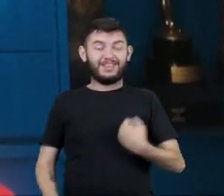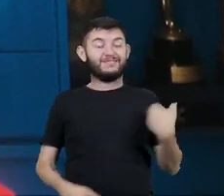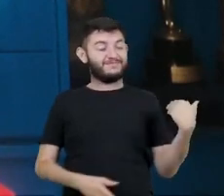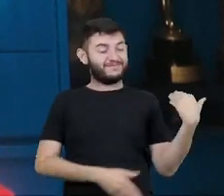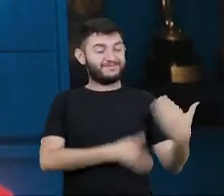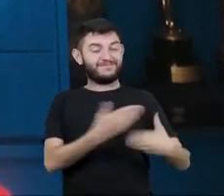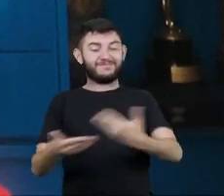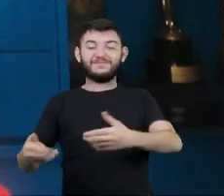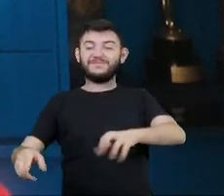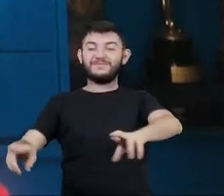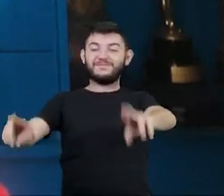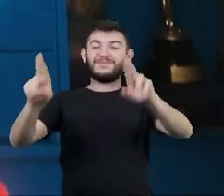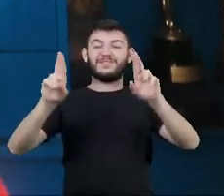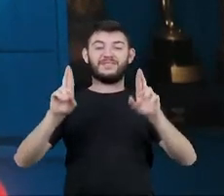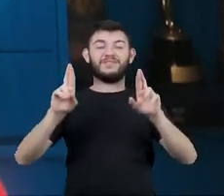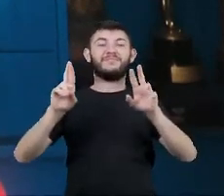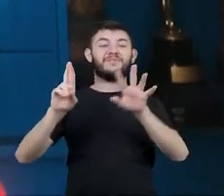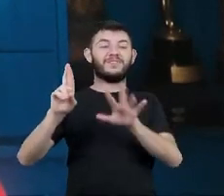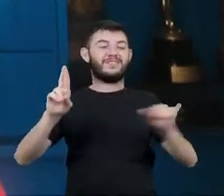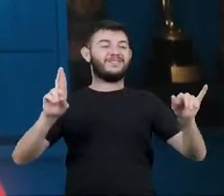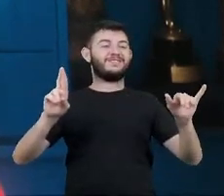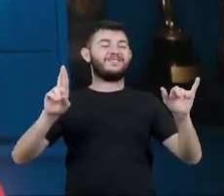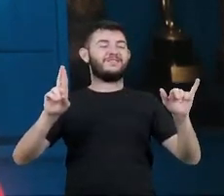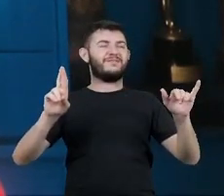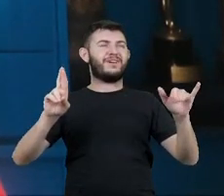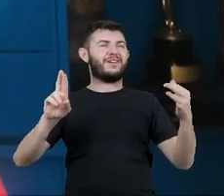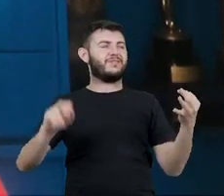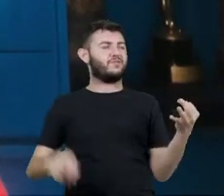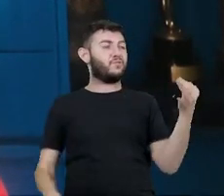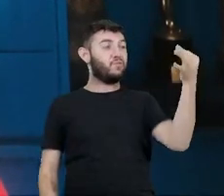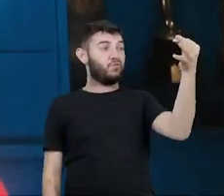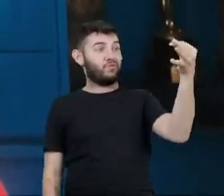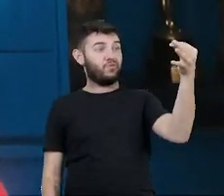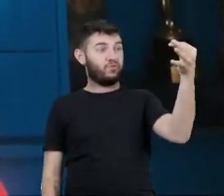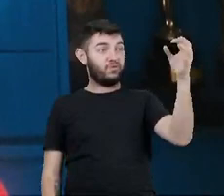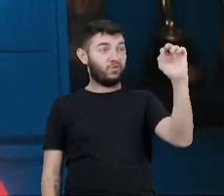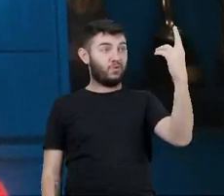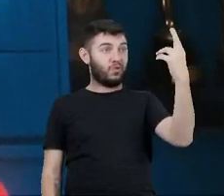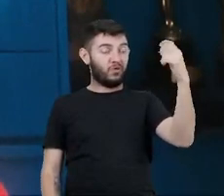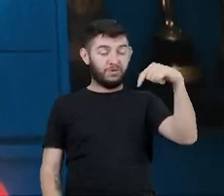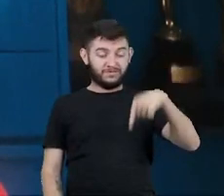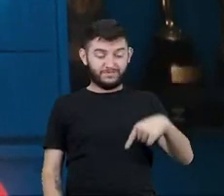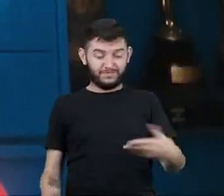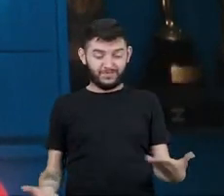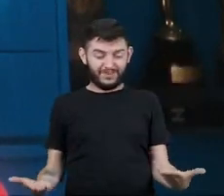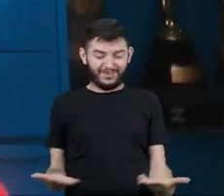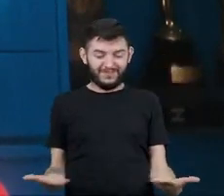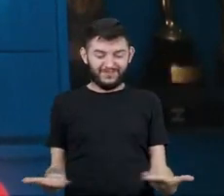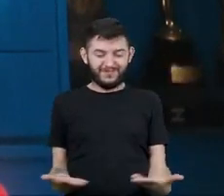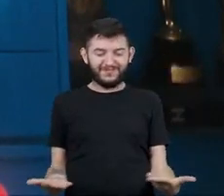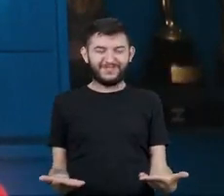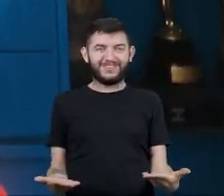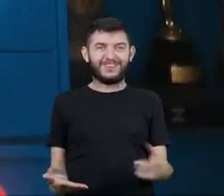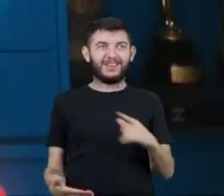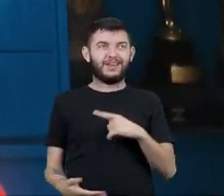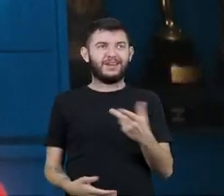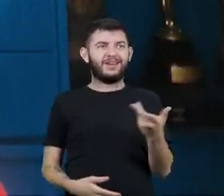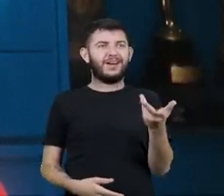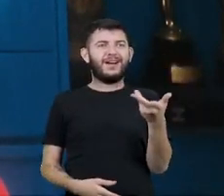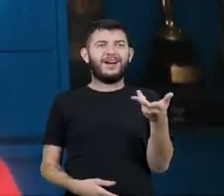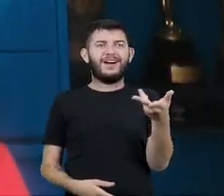Esperança no amanhã e no agora também. Tenha pressa, é urgente. Não espere por